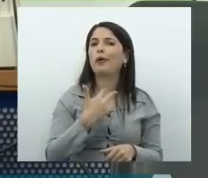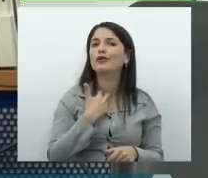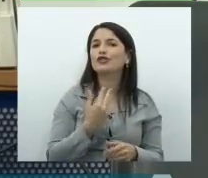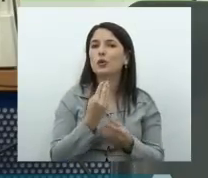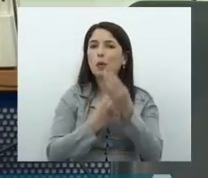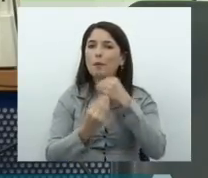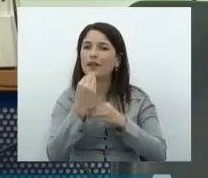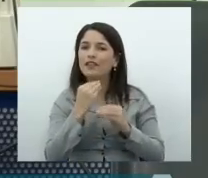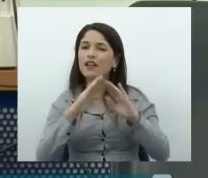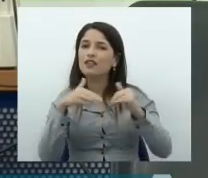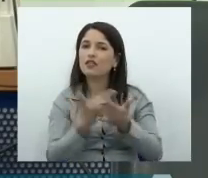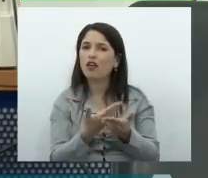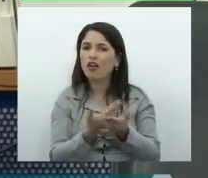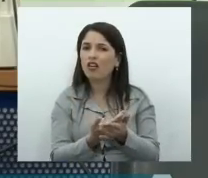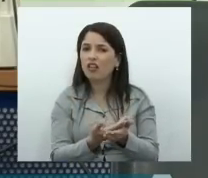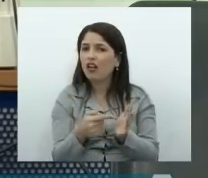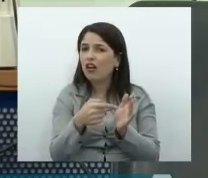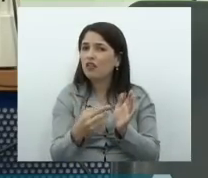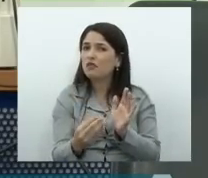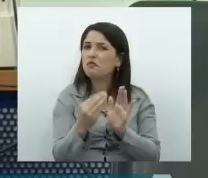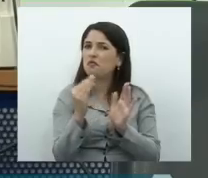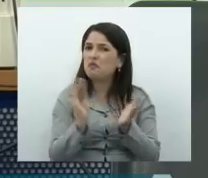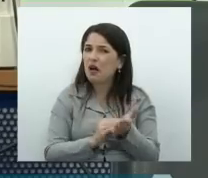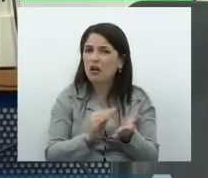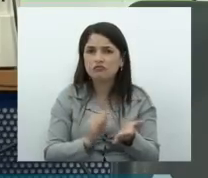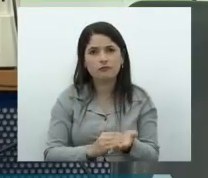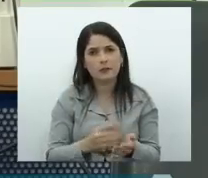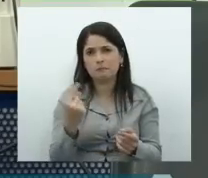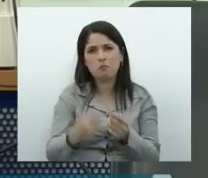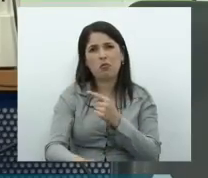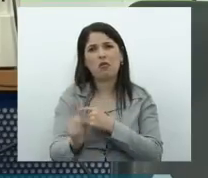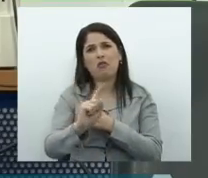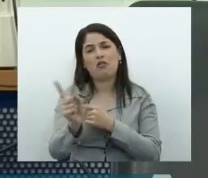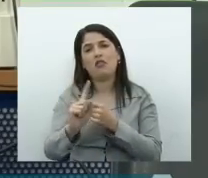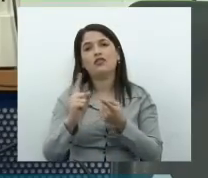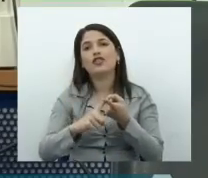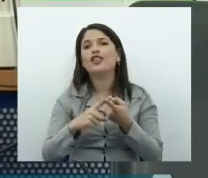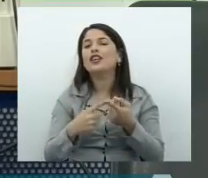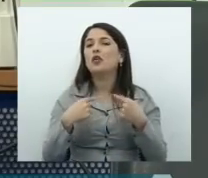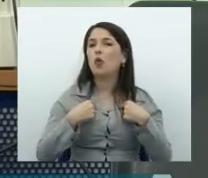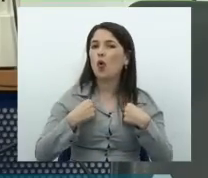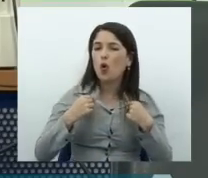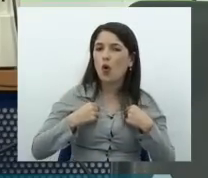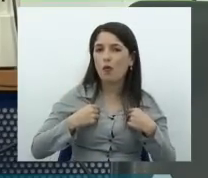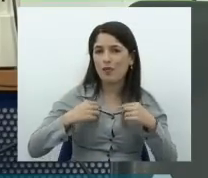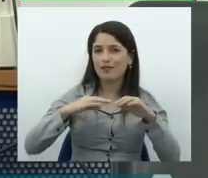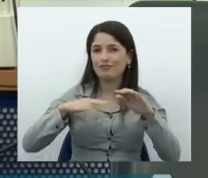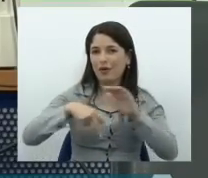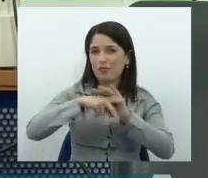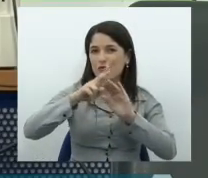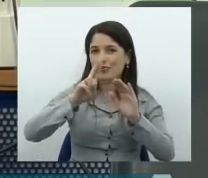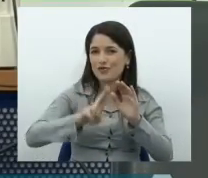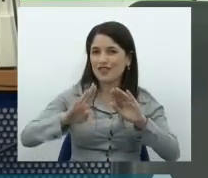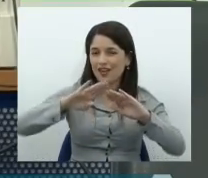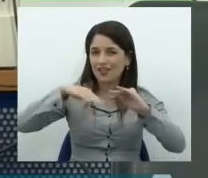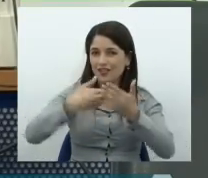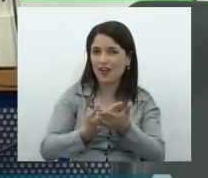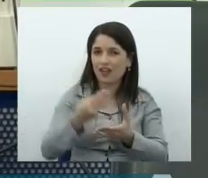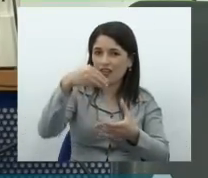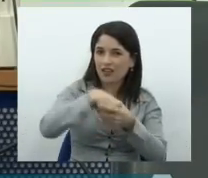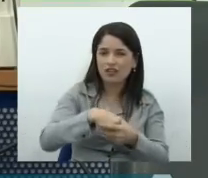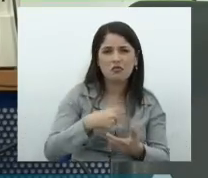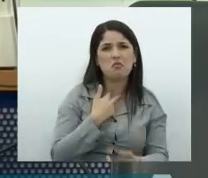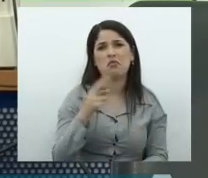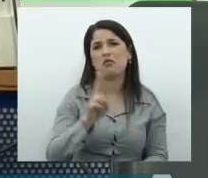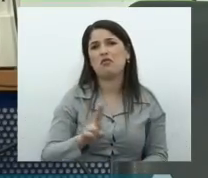não pode faltar absolutamente nada, principalmente para a prefeitura, que tem a grande responsabilidade de começar a